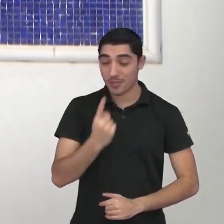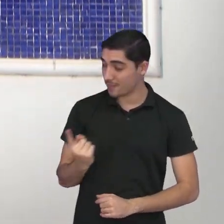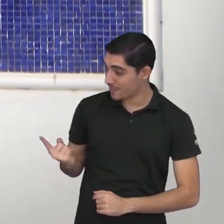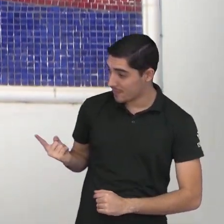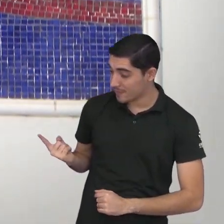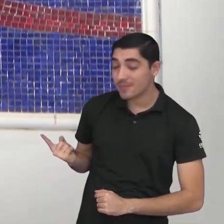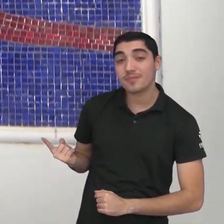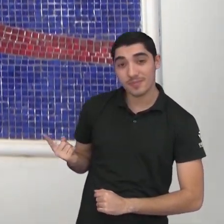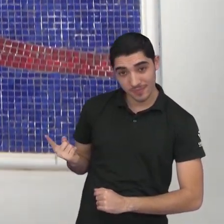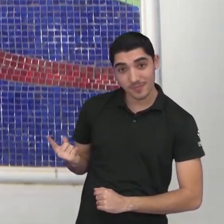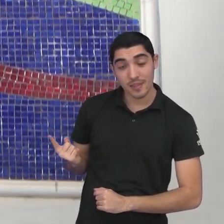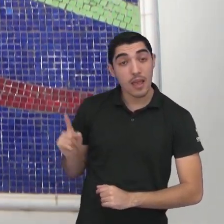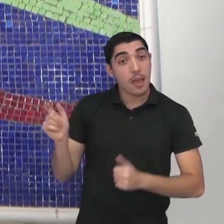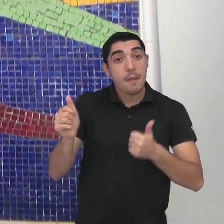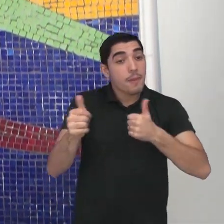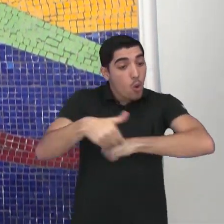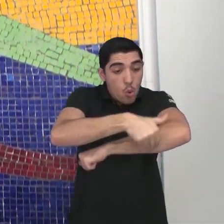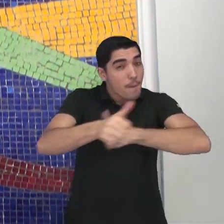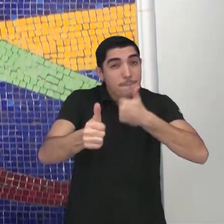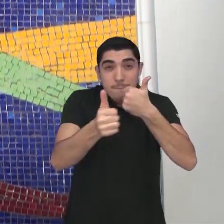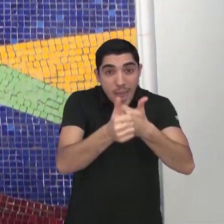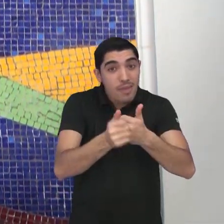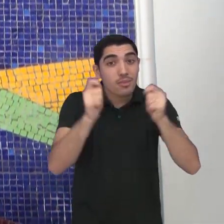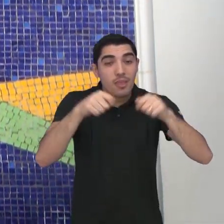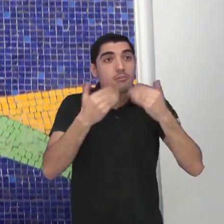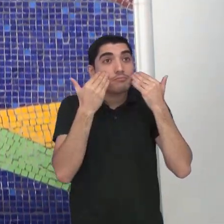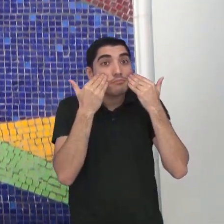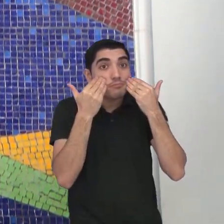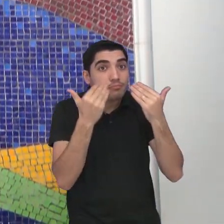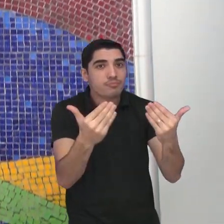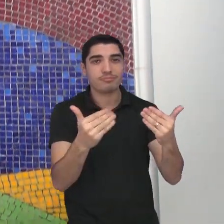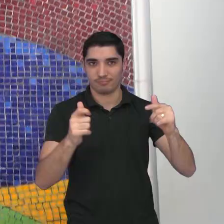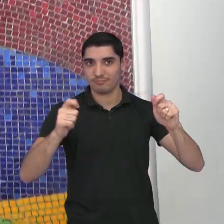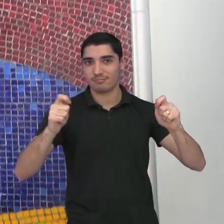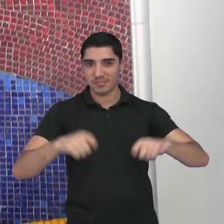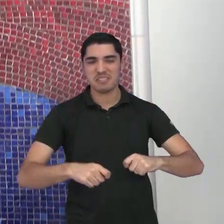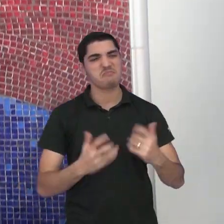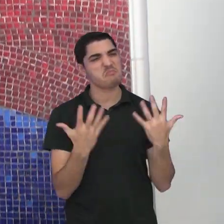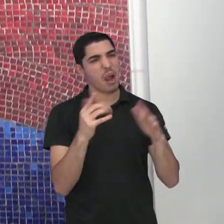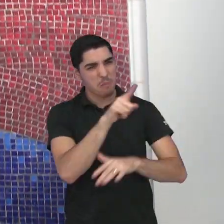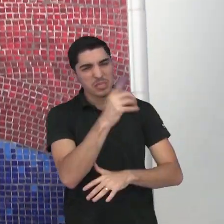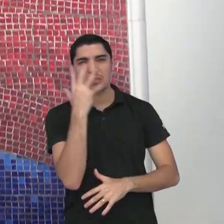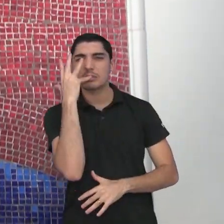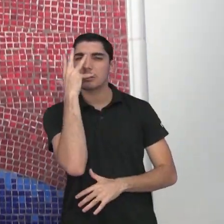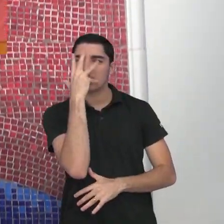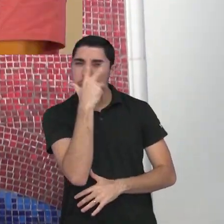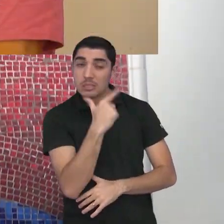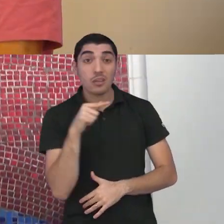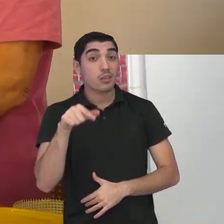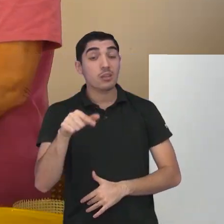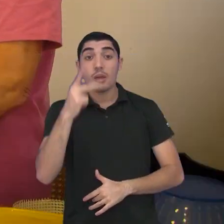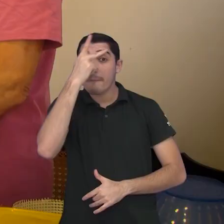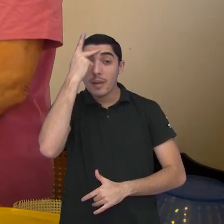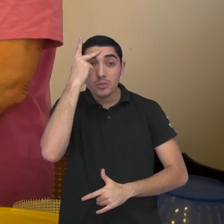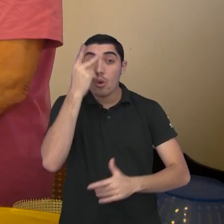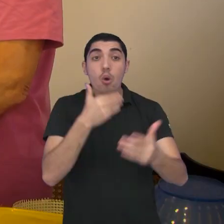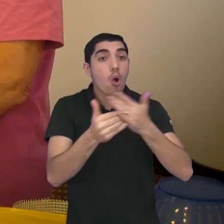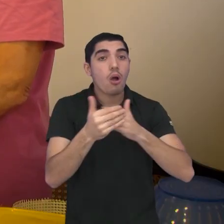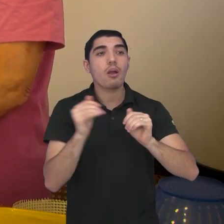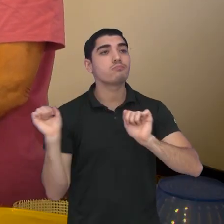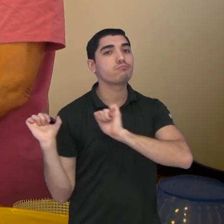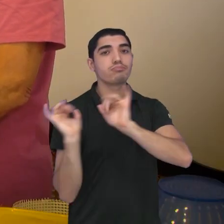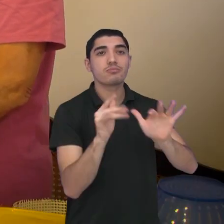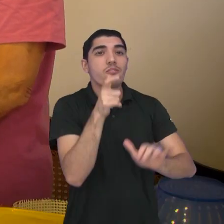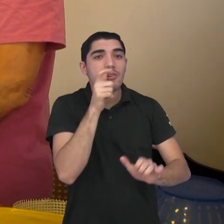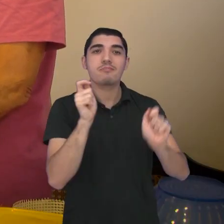muito pertinho, ela tá em cima da cabeça, você não vai conseguir enxergar. Parabéns, coisa mais linda, pública, e você pode ter acesso a ela. Agora, uma outra